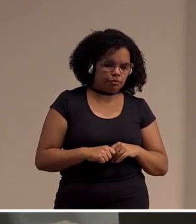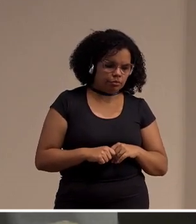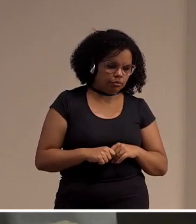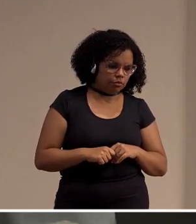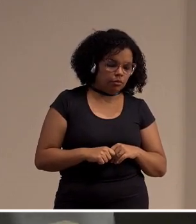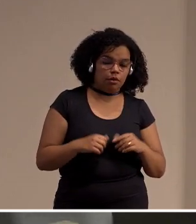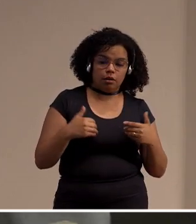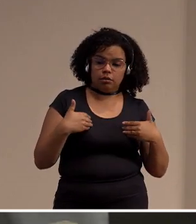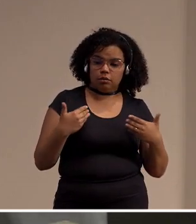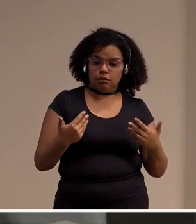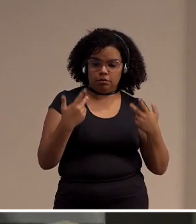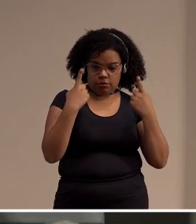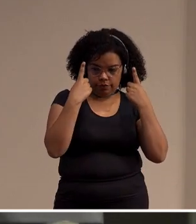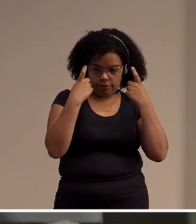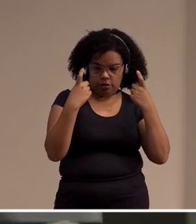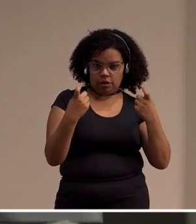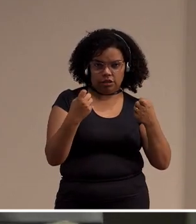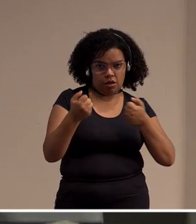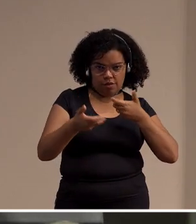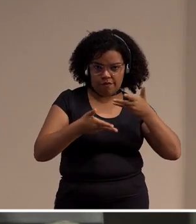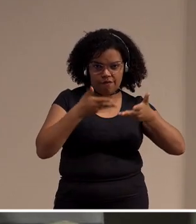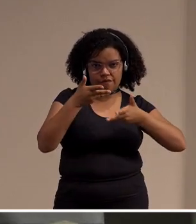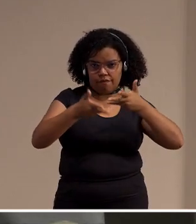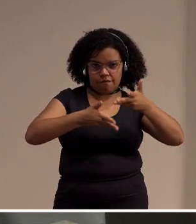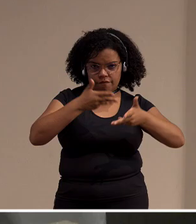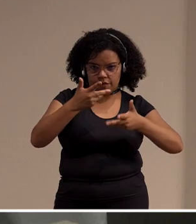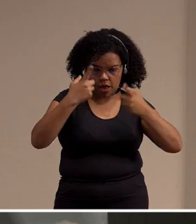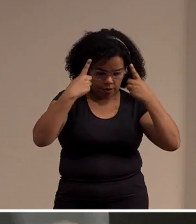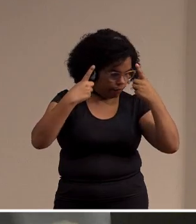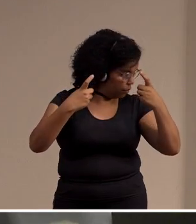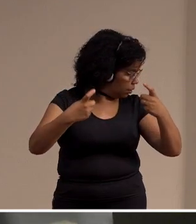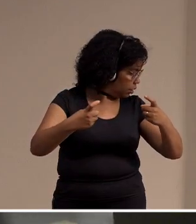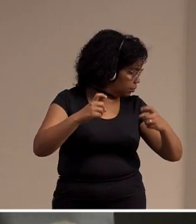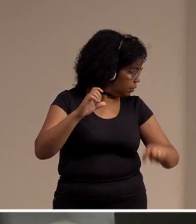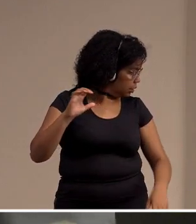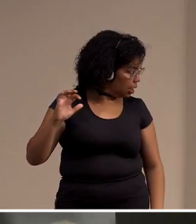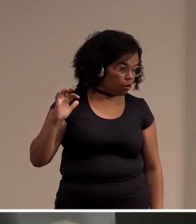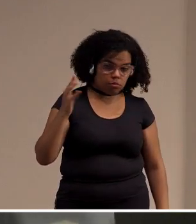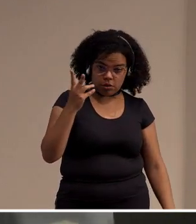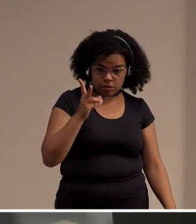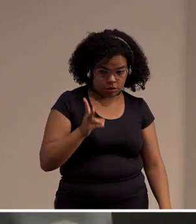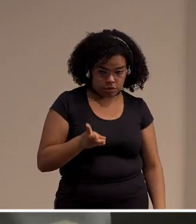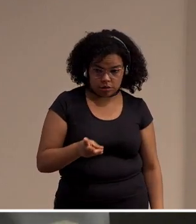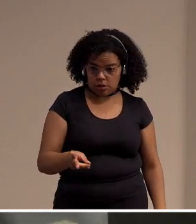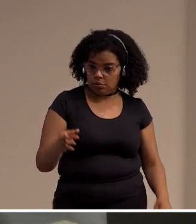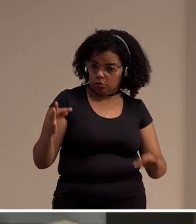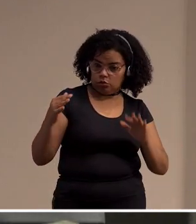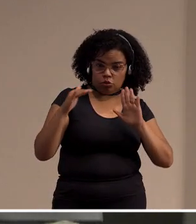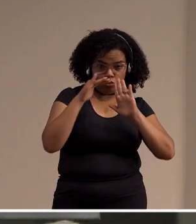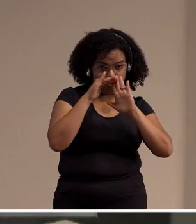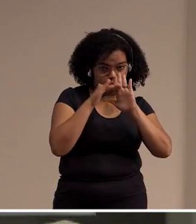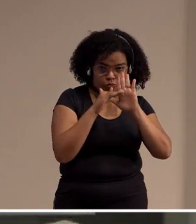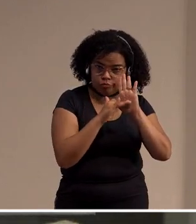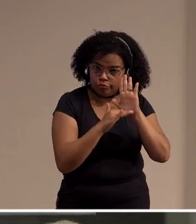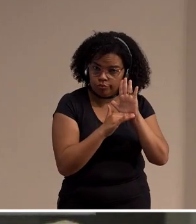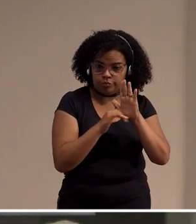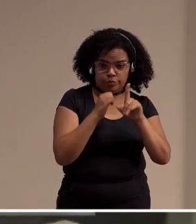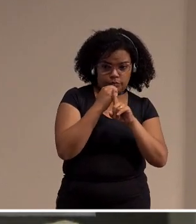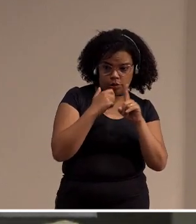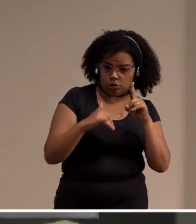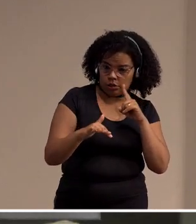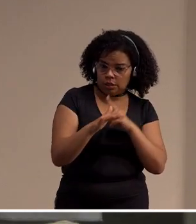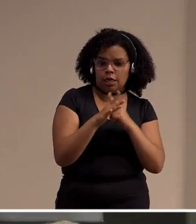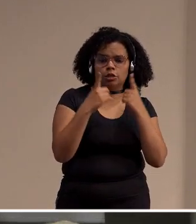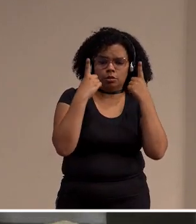Então, a violência, a gente não fala de violência, não trata de violência, mas ela acontece o tempo todo, em todos os níveis, numa sociedade